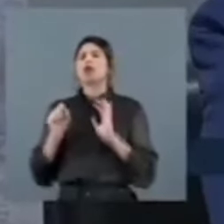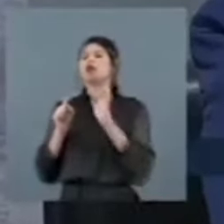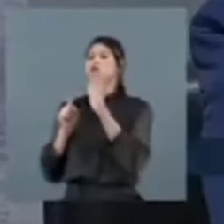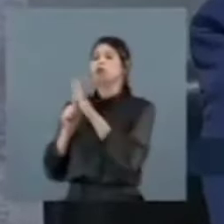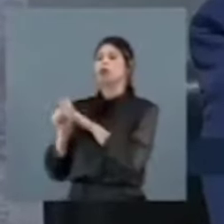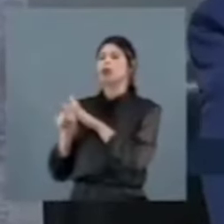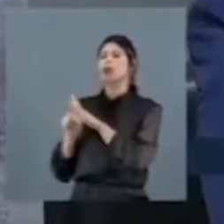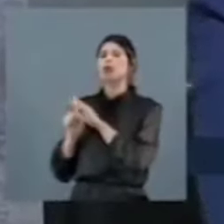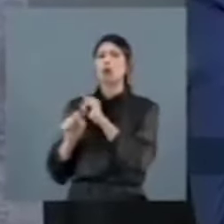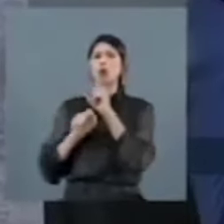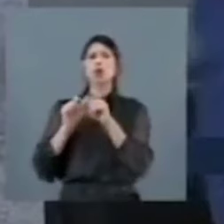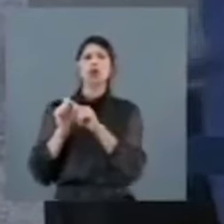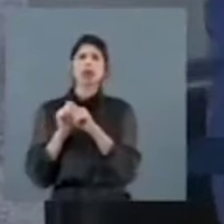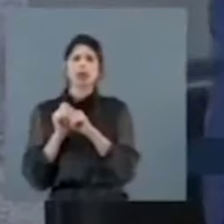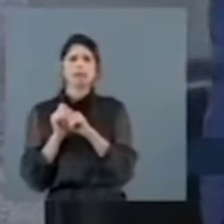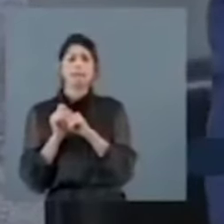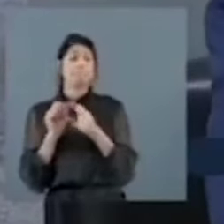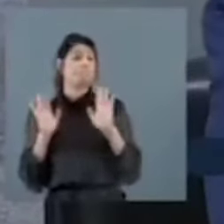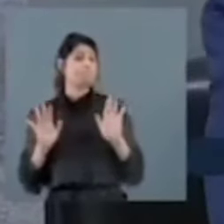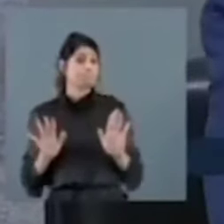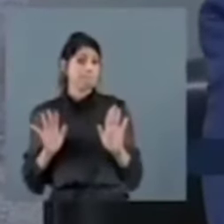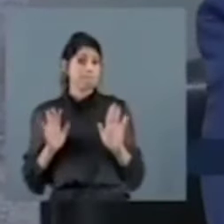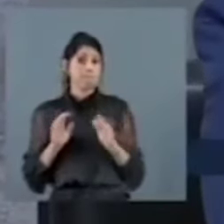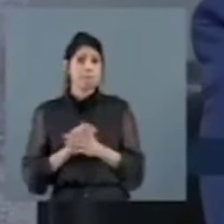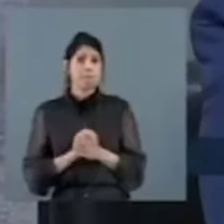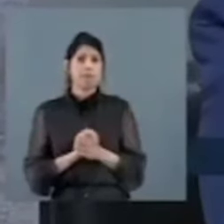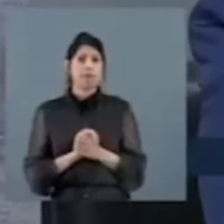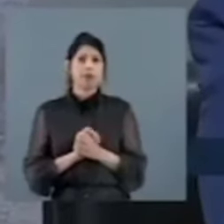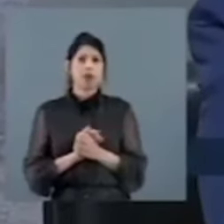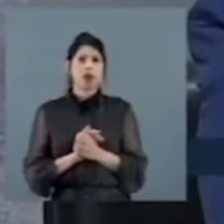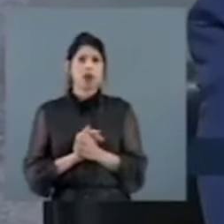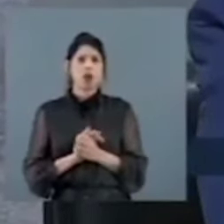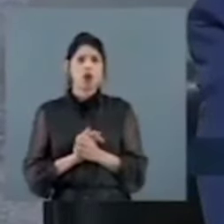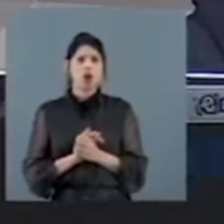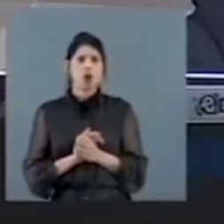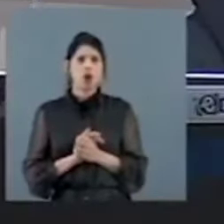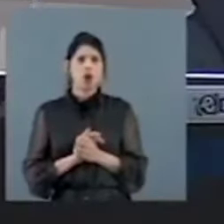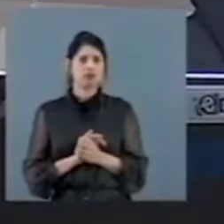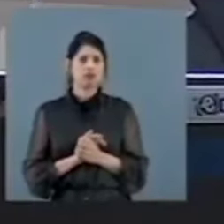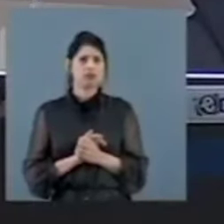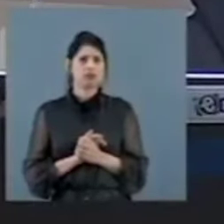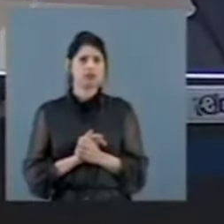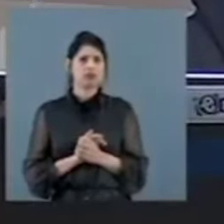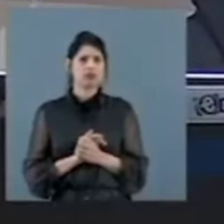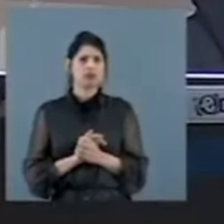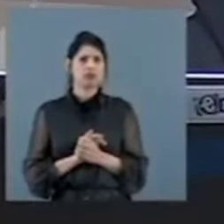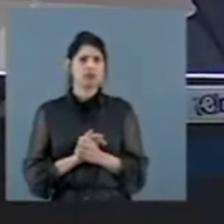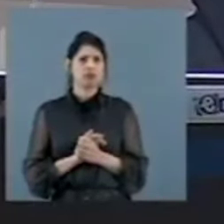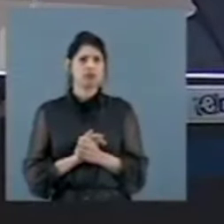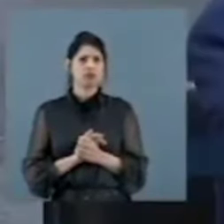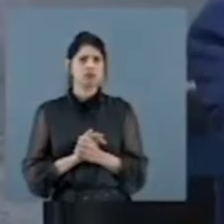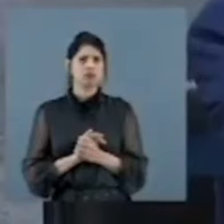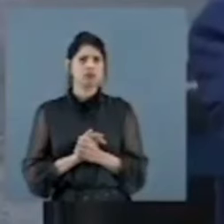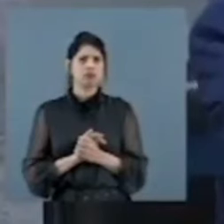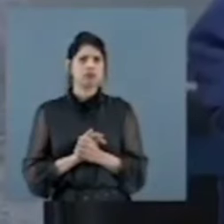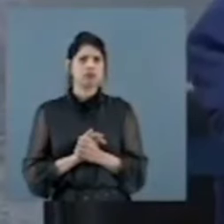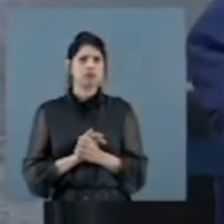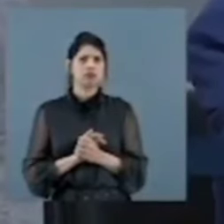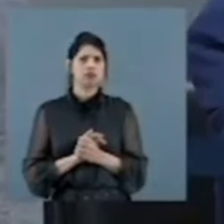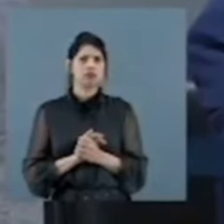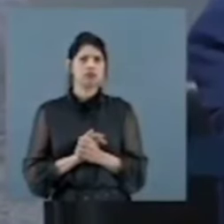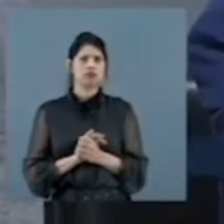Jornalisticamente falando, qual o valor de um flagrante preparado? O valor? Qual o valor probatório, qual o